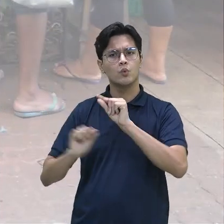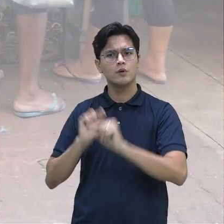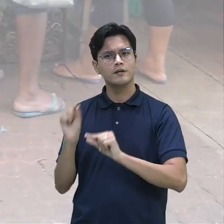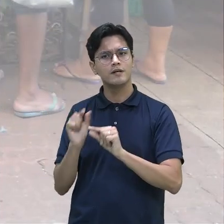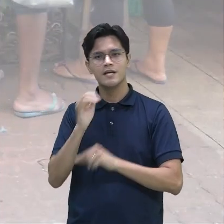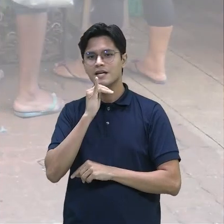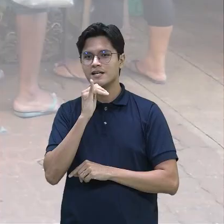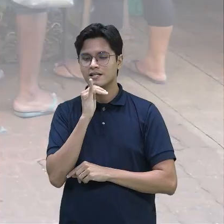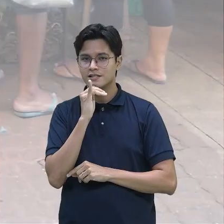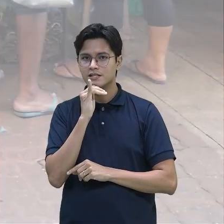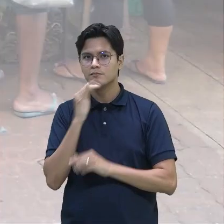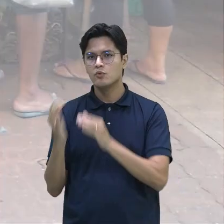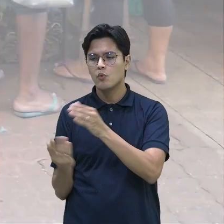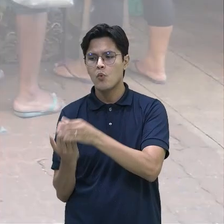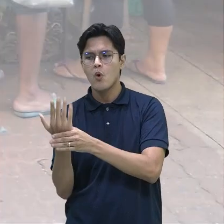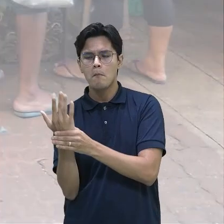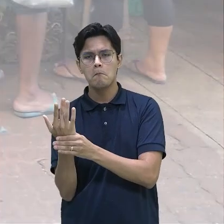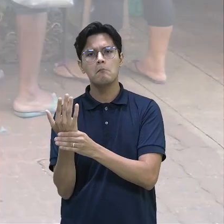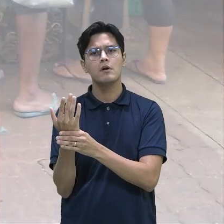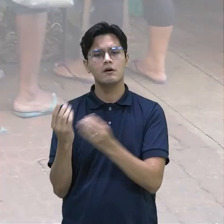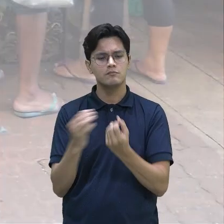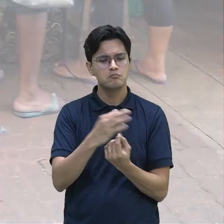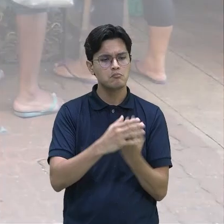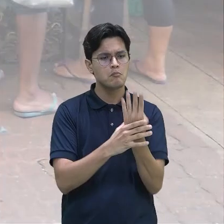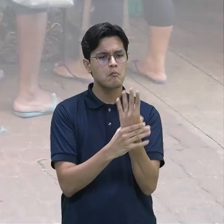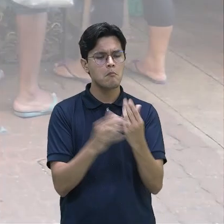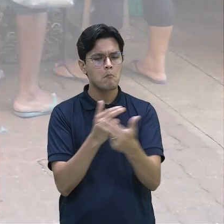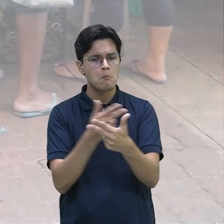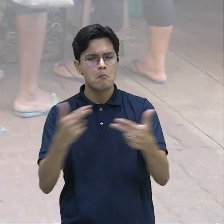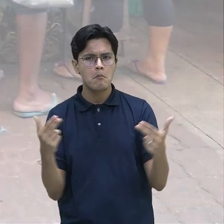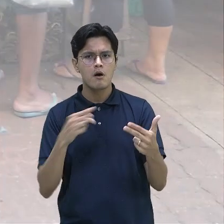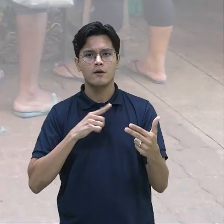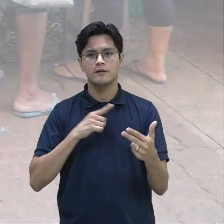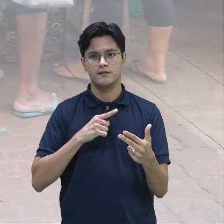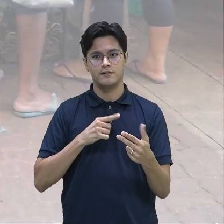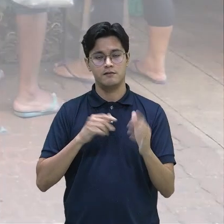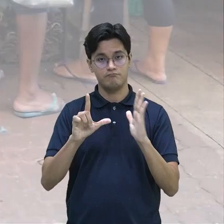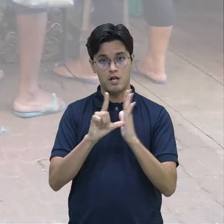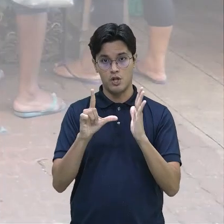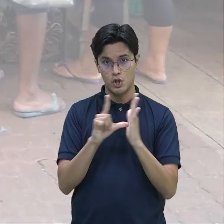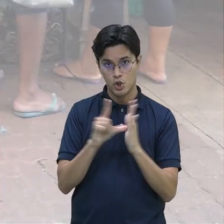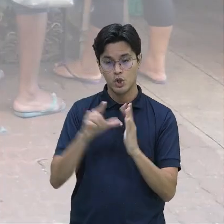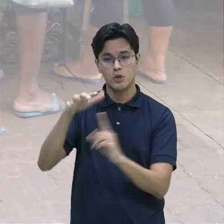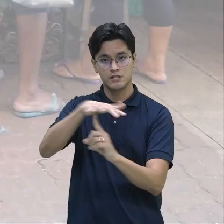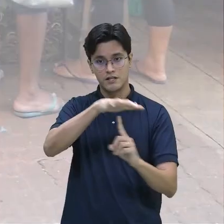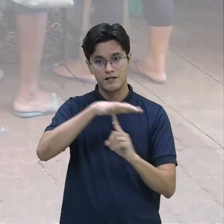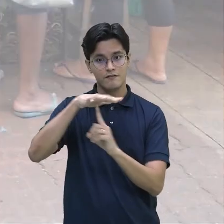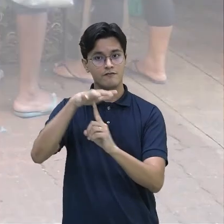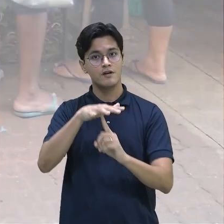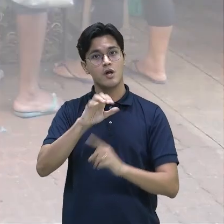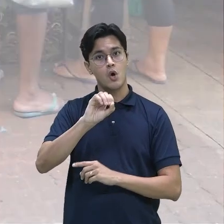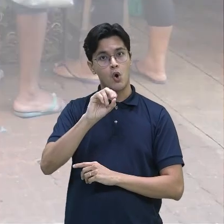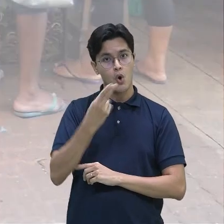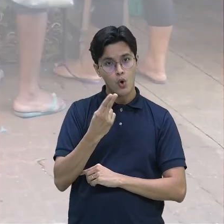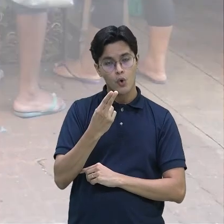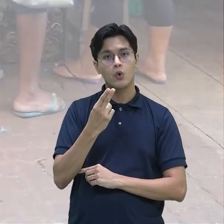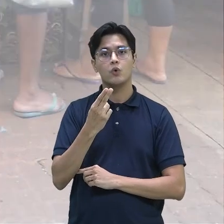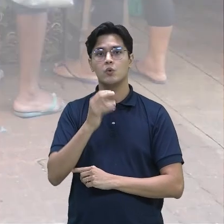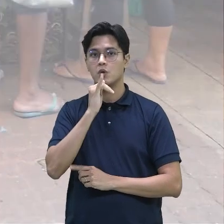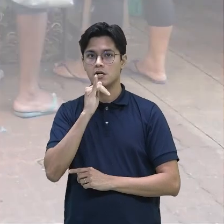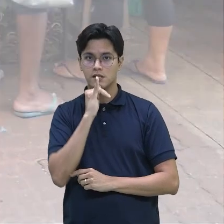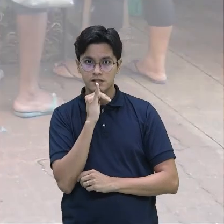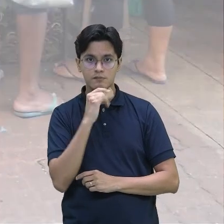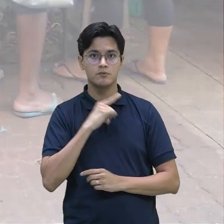nós encontramos ali naquela banca da feira, ou que está in natura, né, que acabou de ser colhida e está